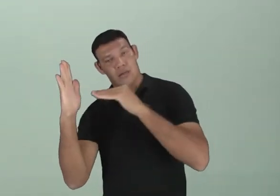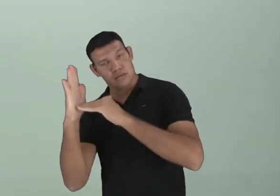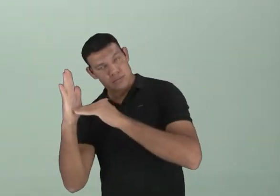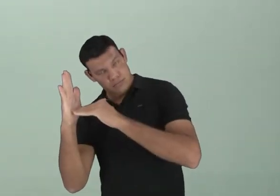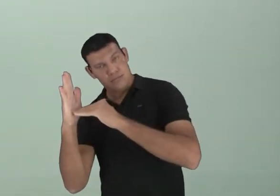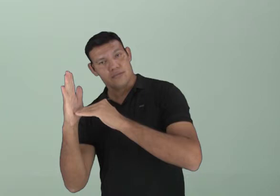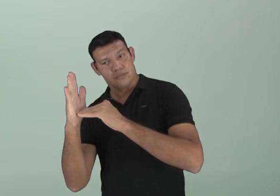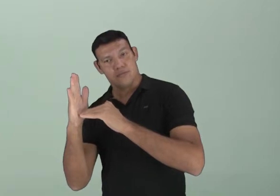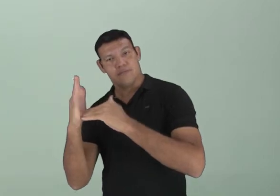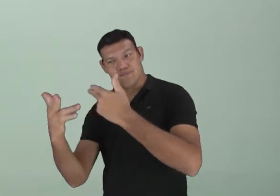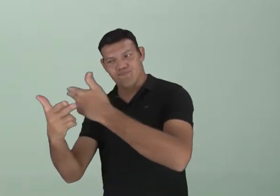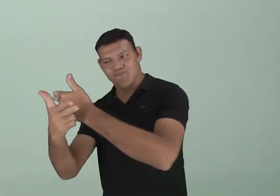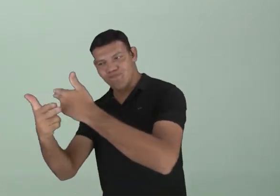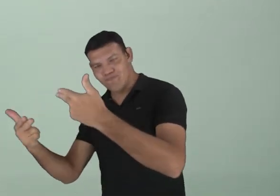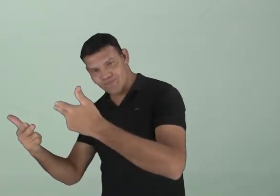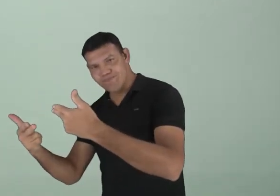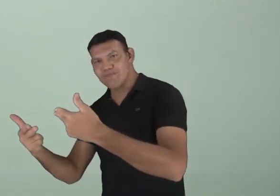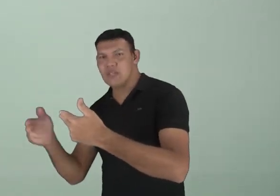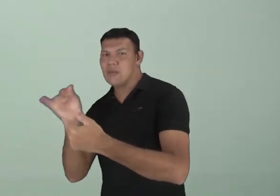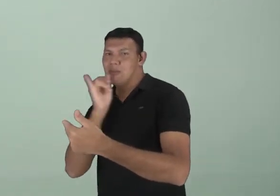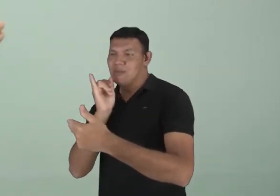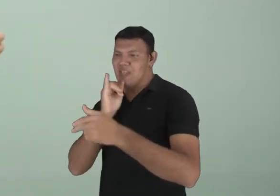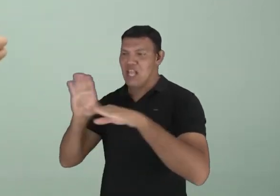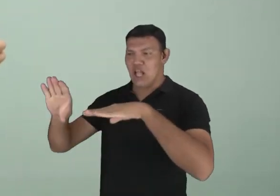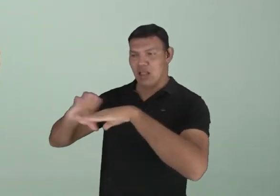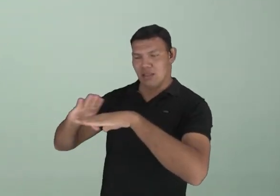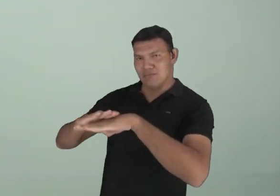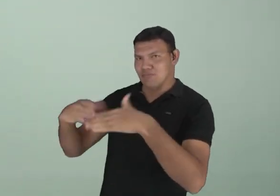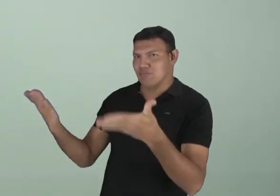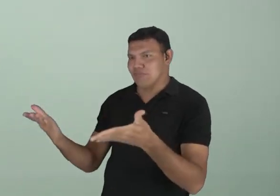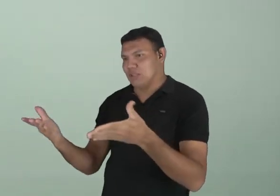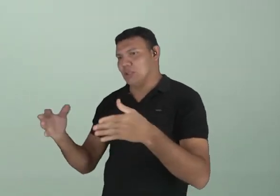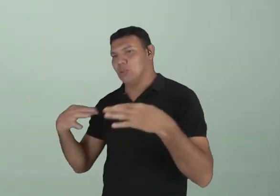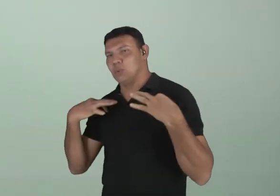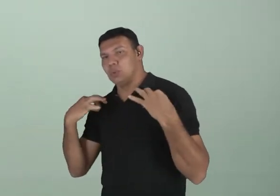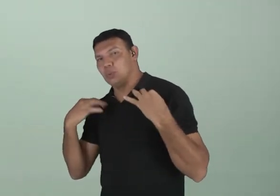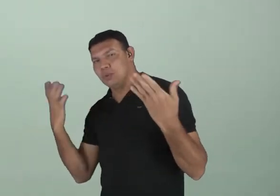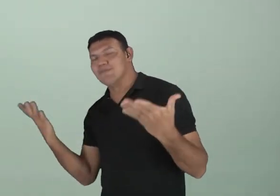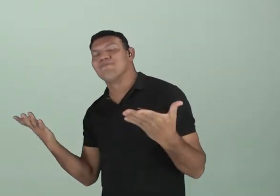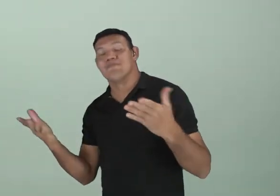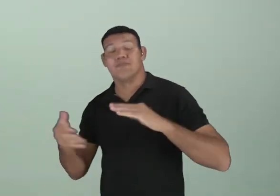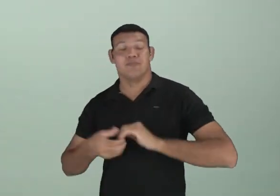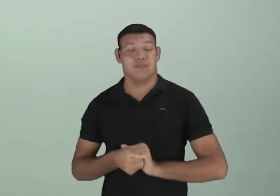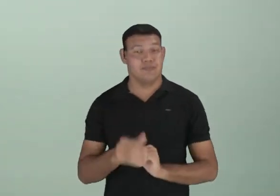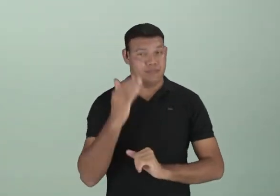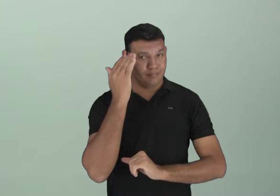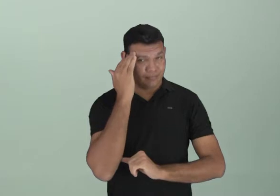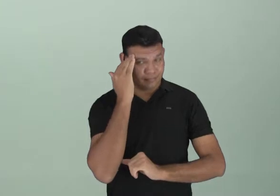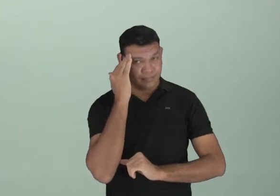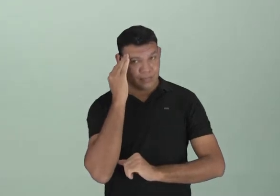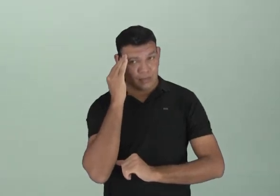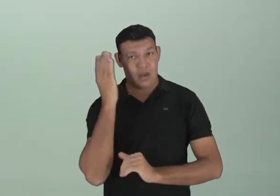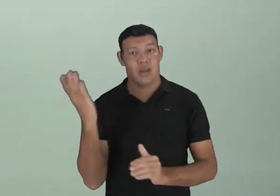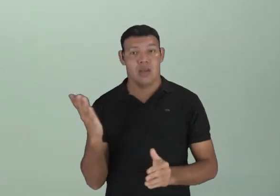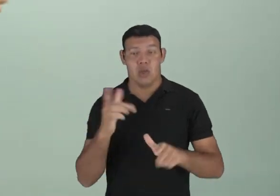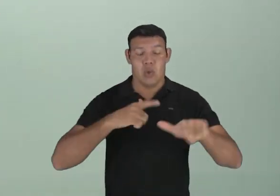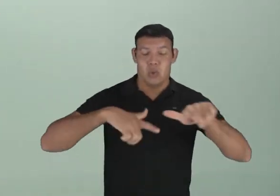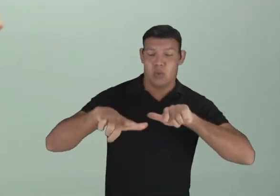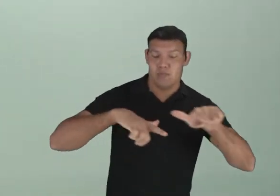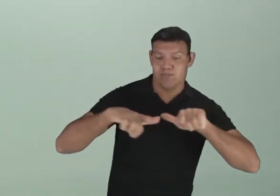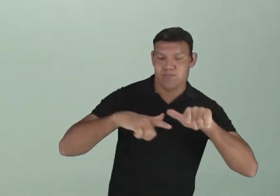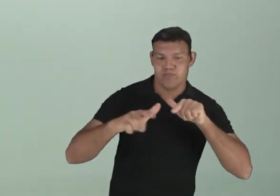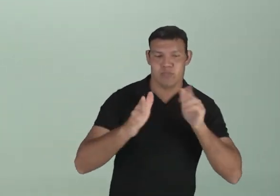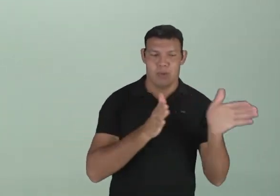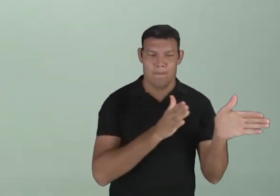chegar à mercadoria, ao produto final propriamente dito. E nós sabemos que os trabalhadores,